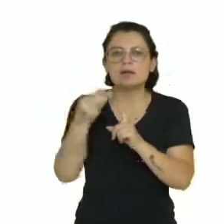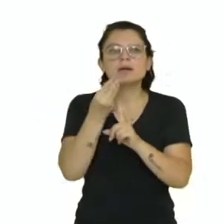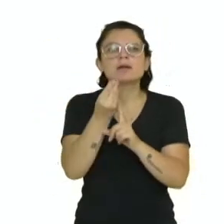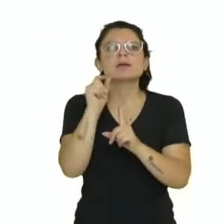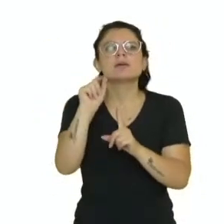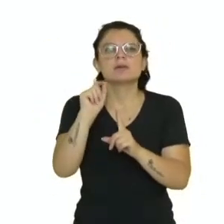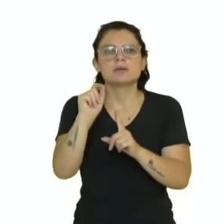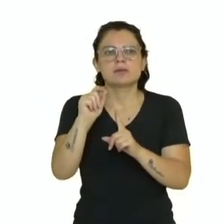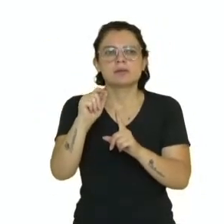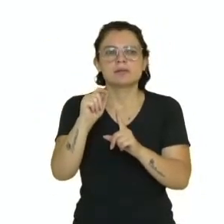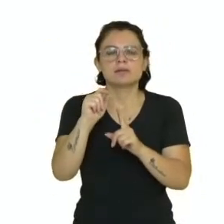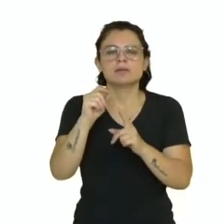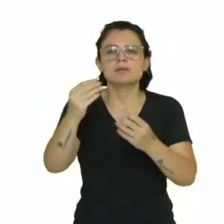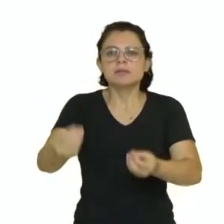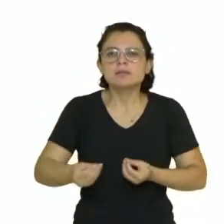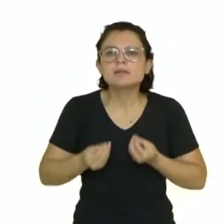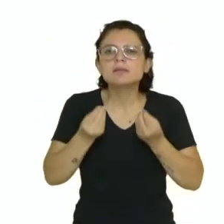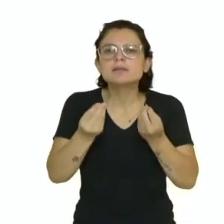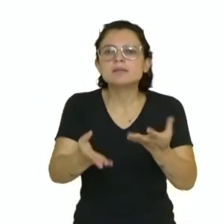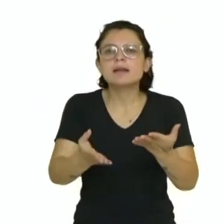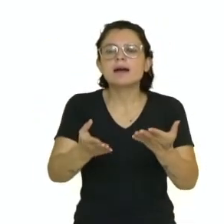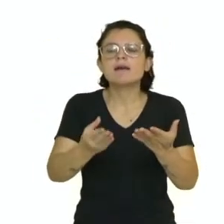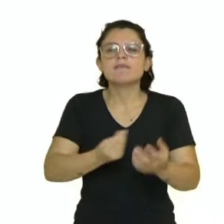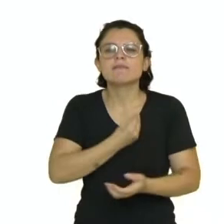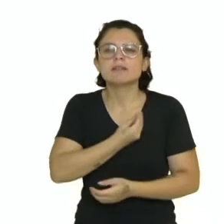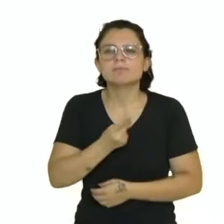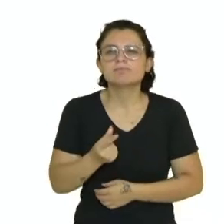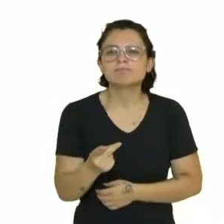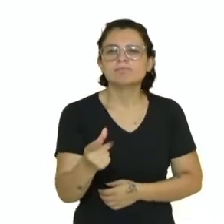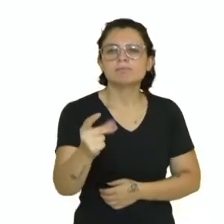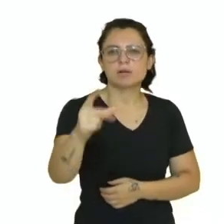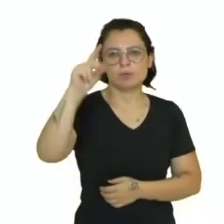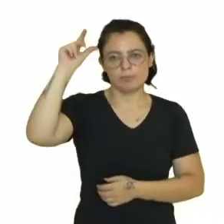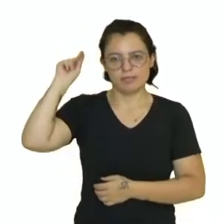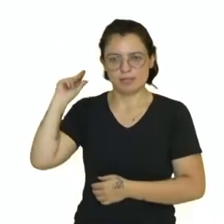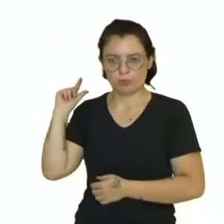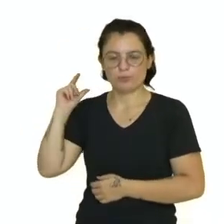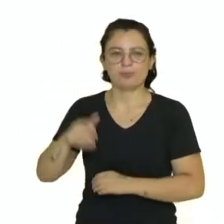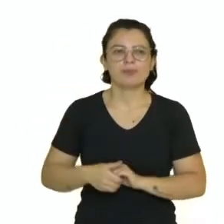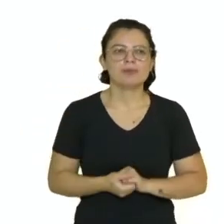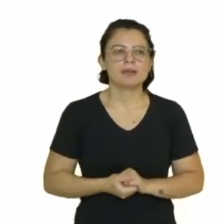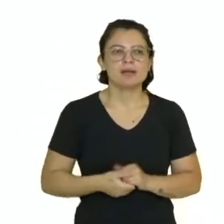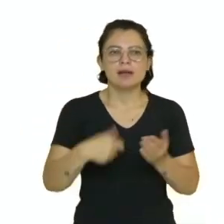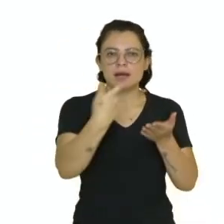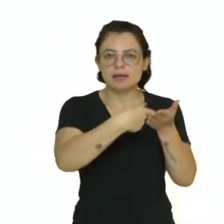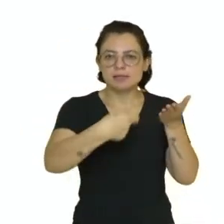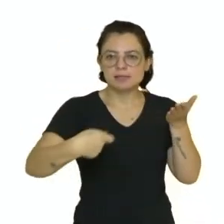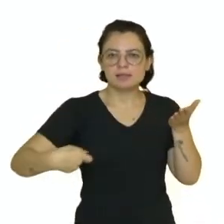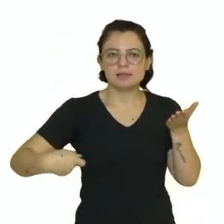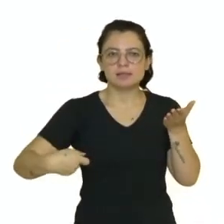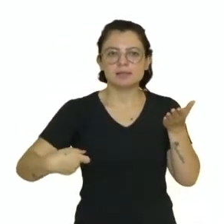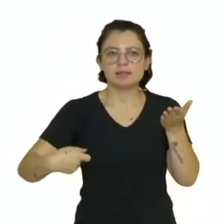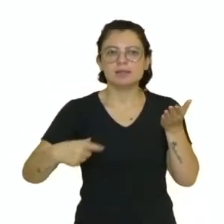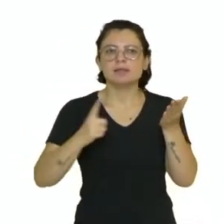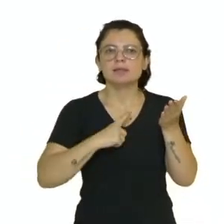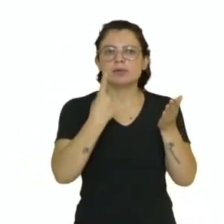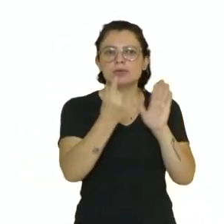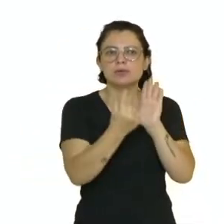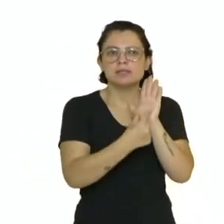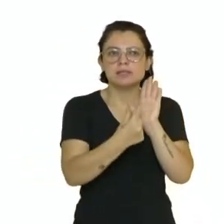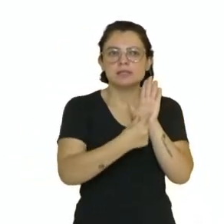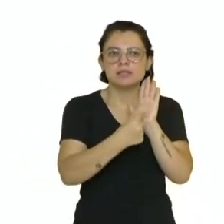papel imortalizar os antepassados. Já a escrita era simbolizada por um sistema